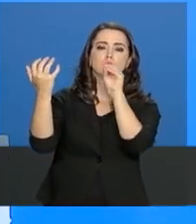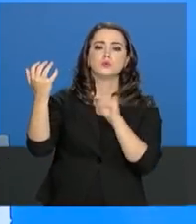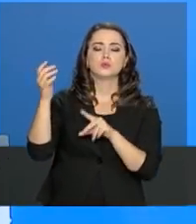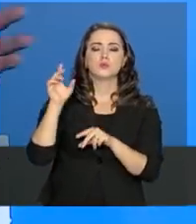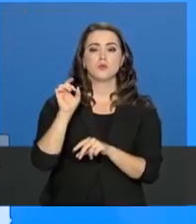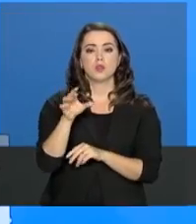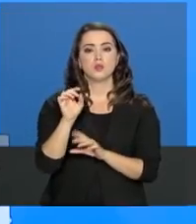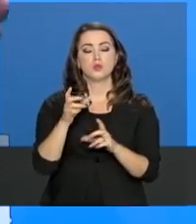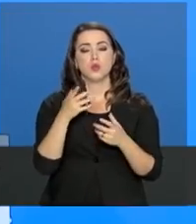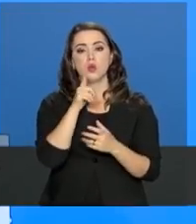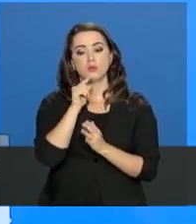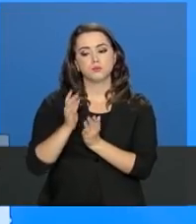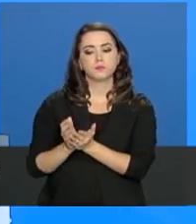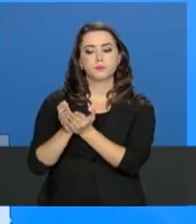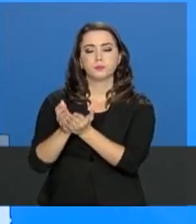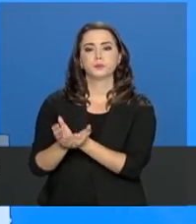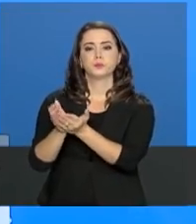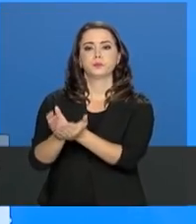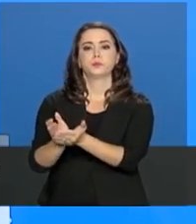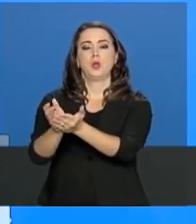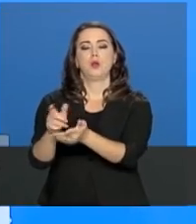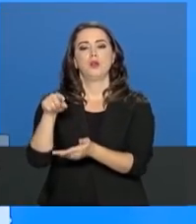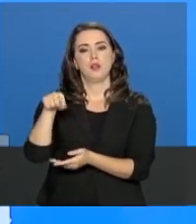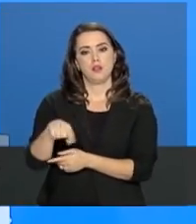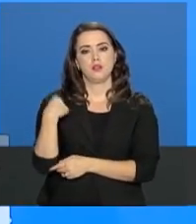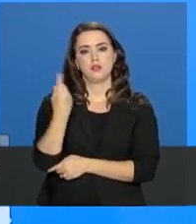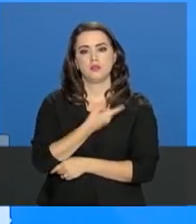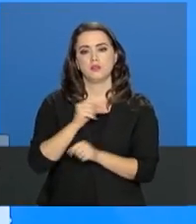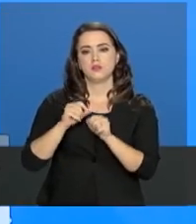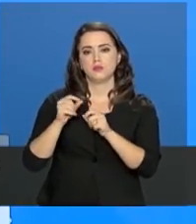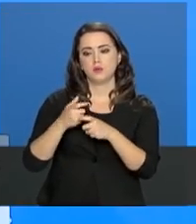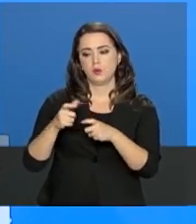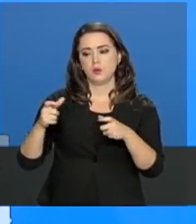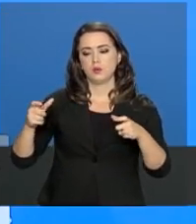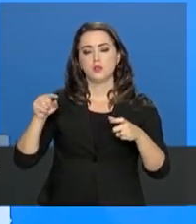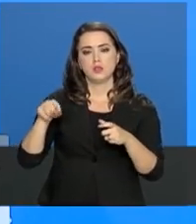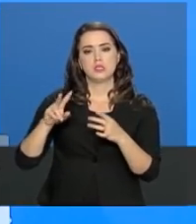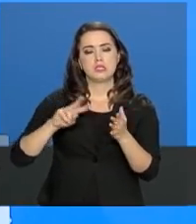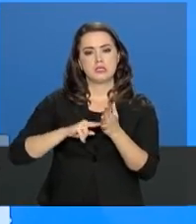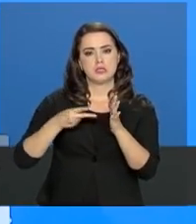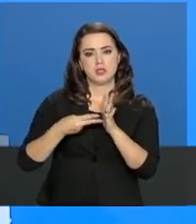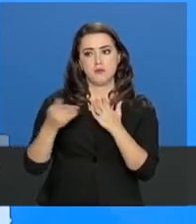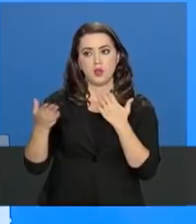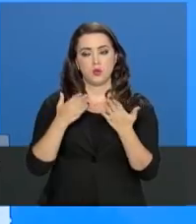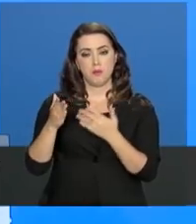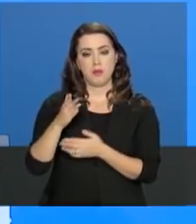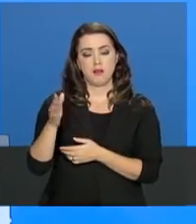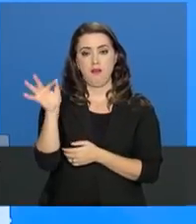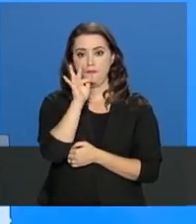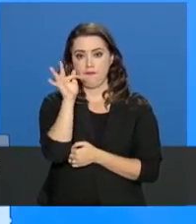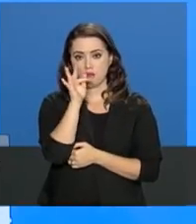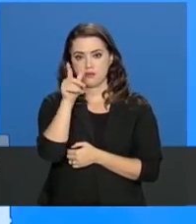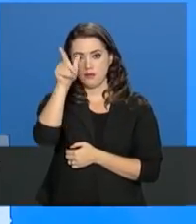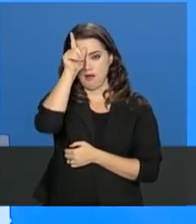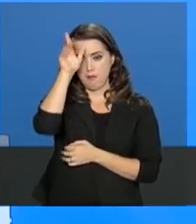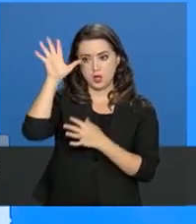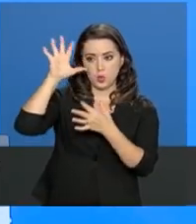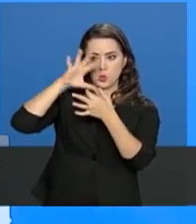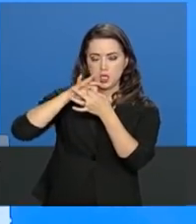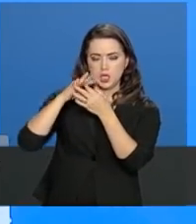só as reservas marinhas você repetitivo aqui nós fizemos uma reserva marinha que equivale à soma do estado da frança e da alemanha